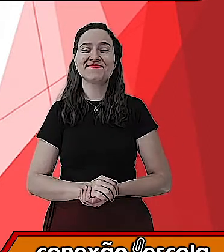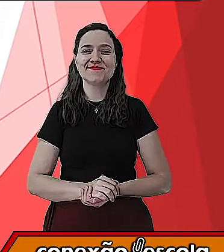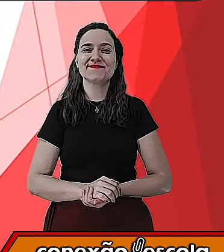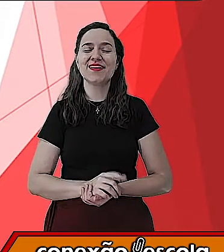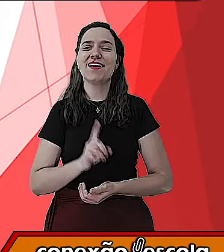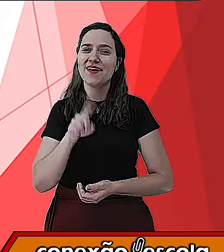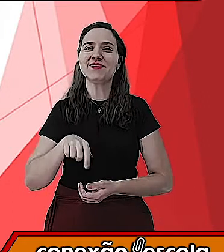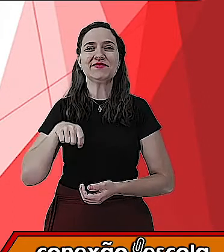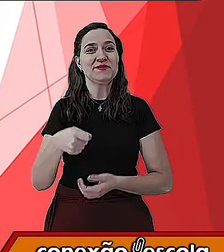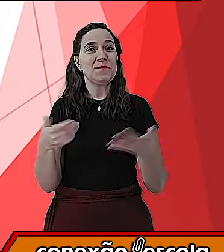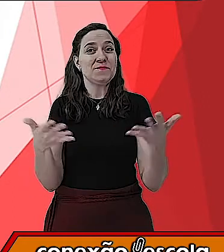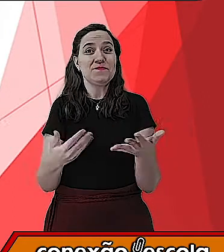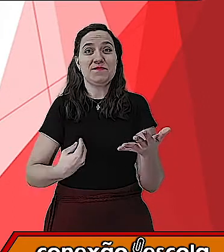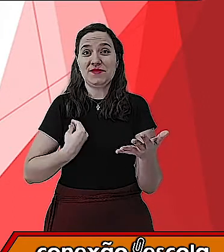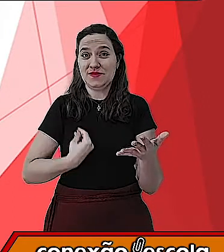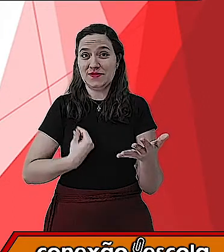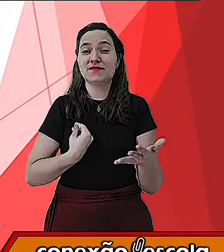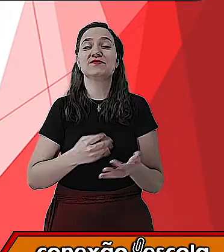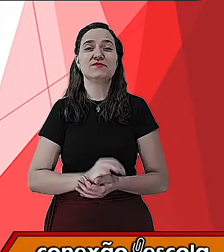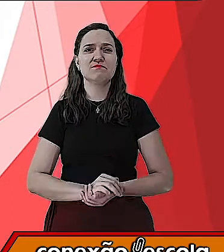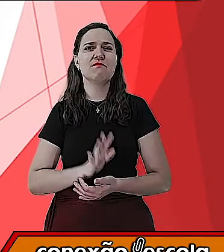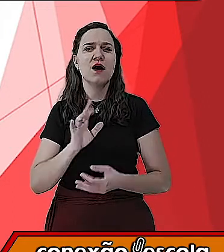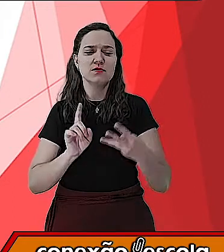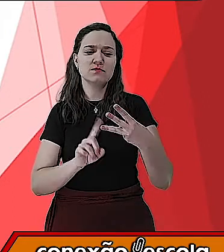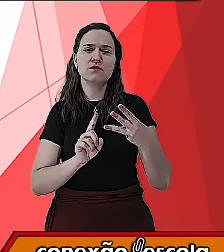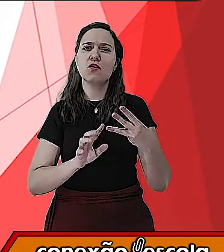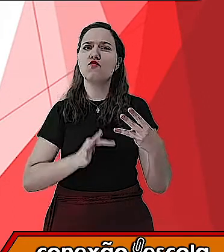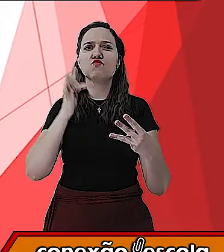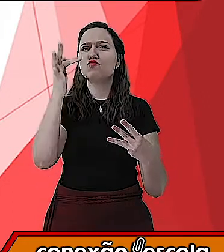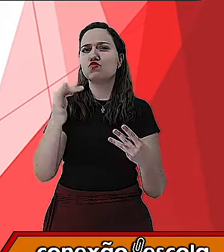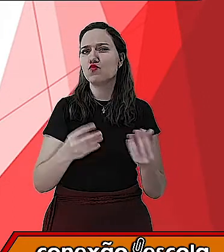é presente. Tá, e futuro?